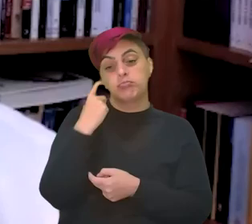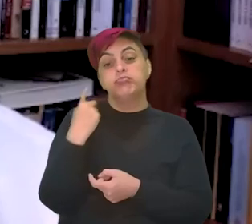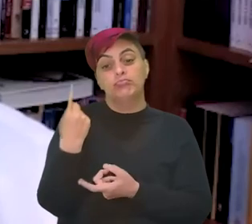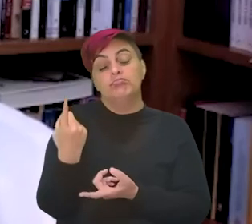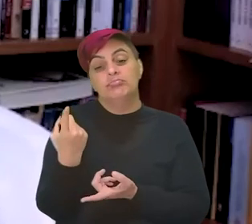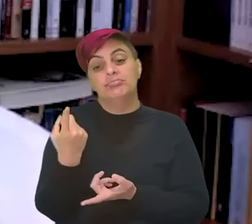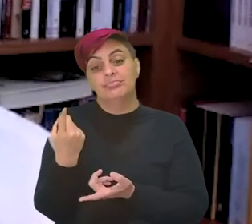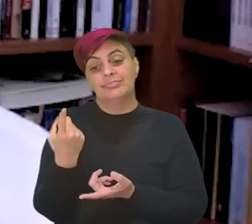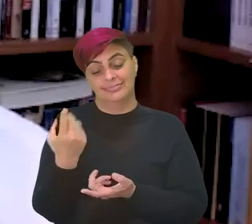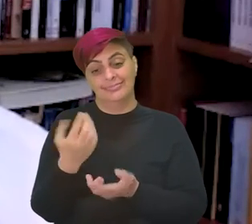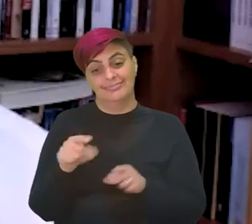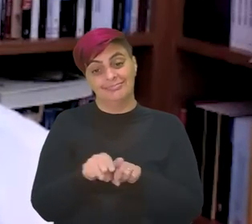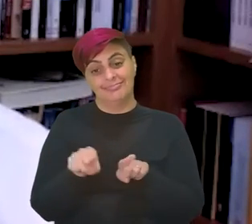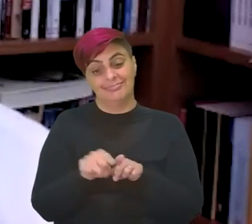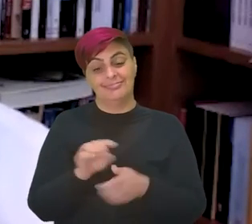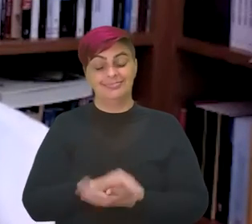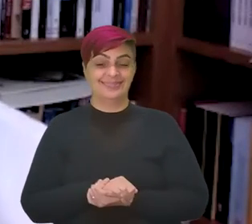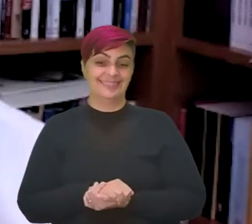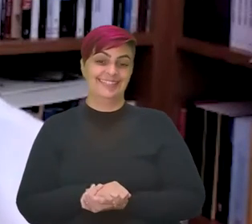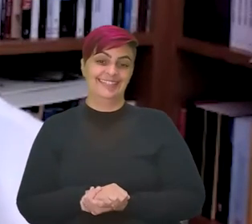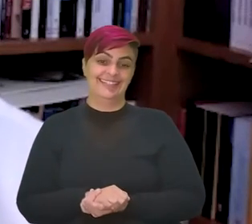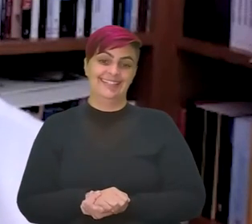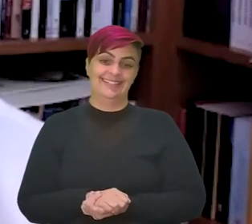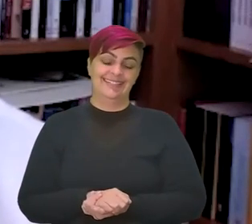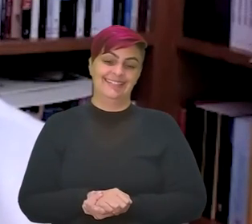interesse, obviamente, você aponta bem. Né,